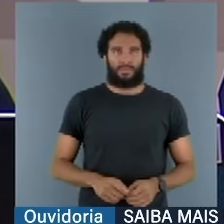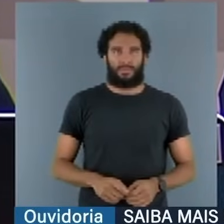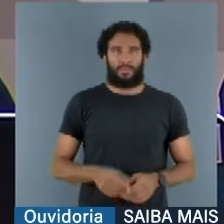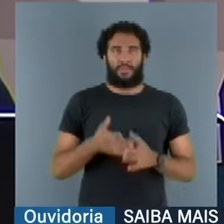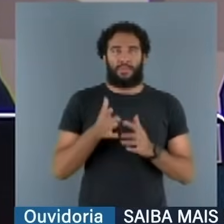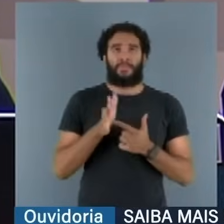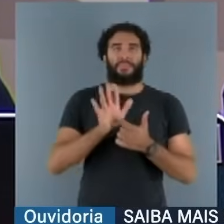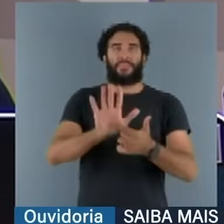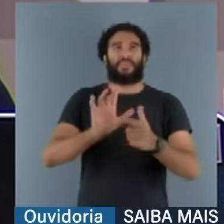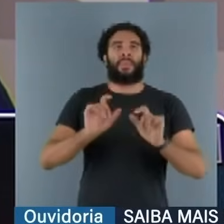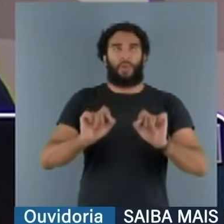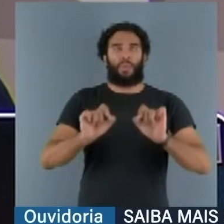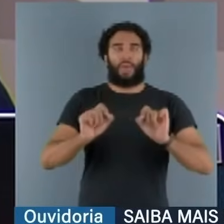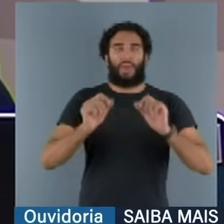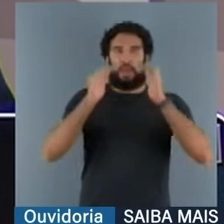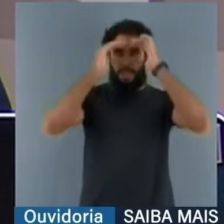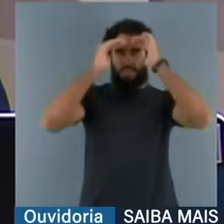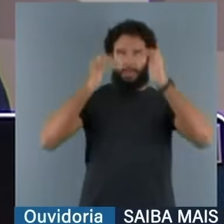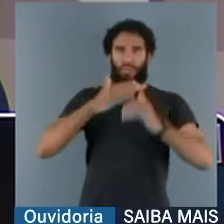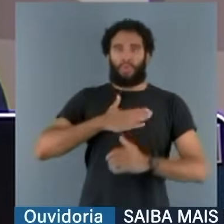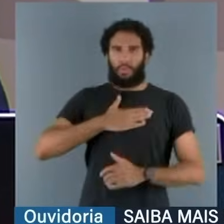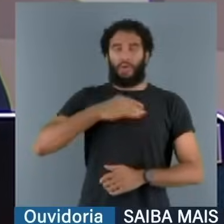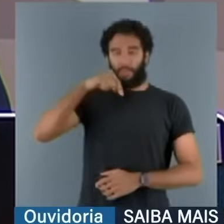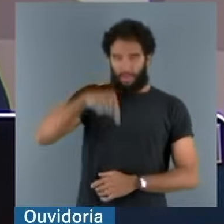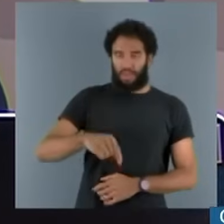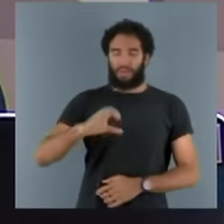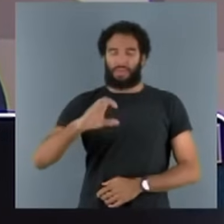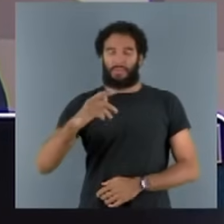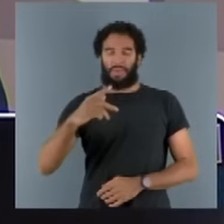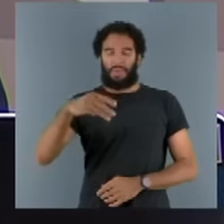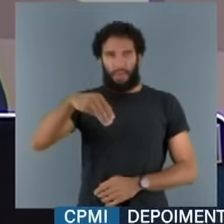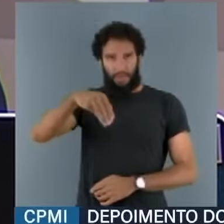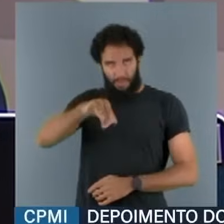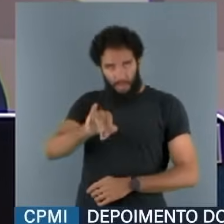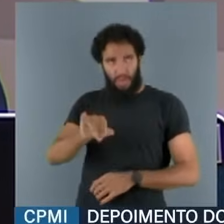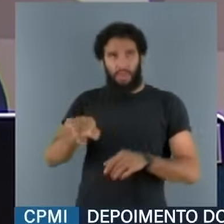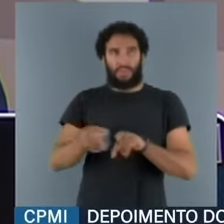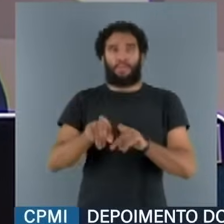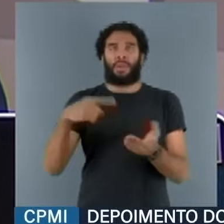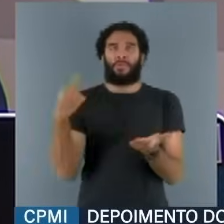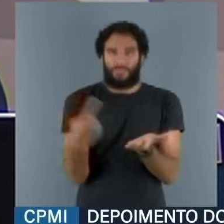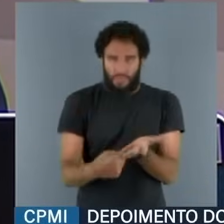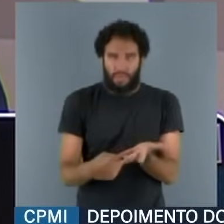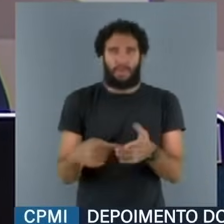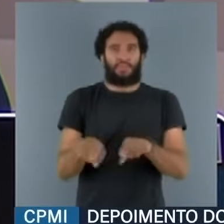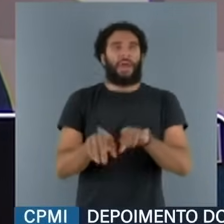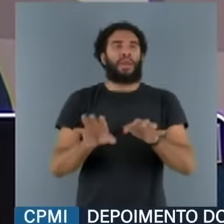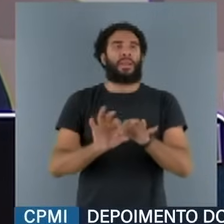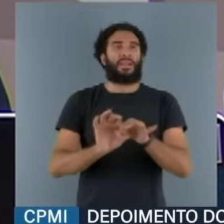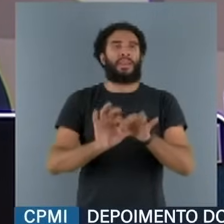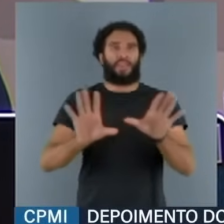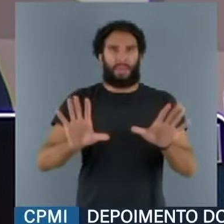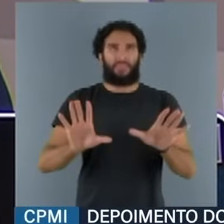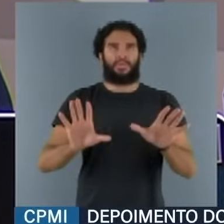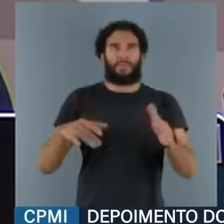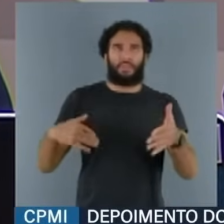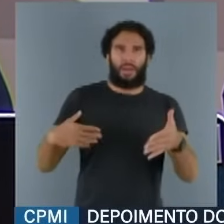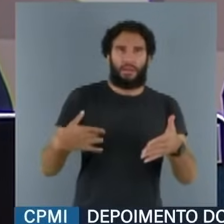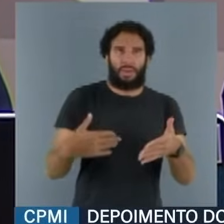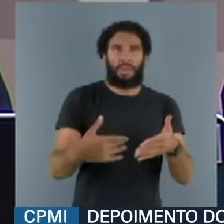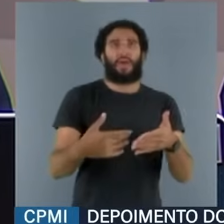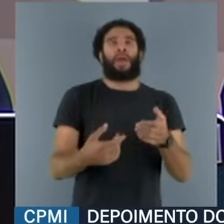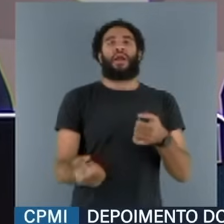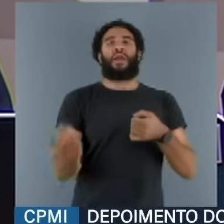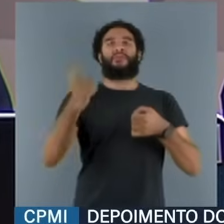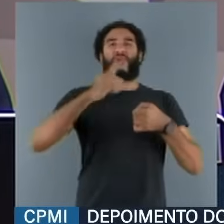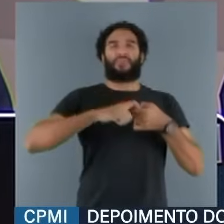Demonstra aqui meu máximo respeito a essa CPMI e me comprometo e me coloco à disposição, desde já, a retornar em uma